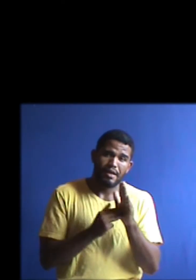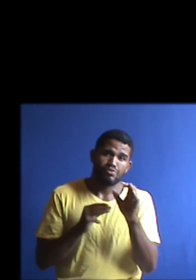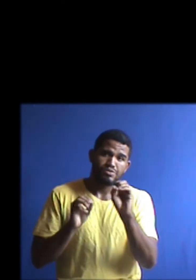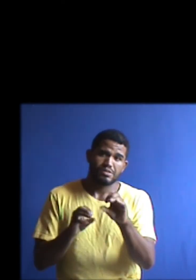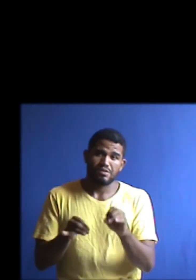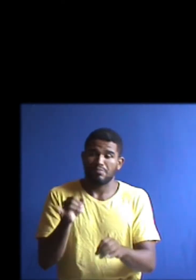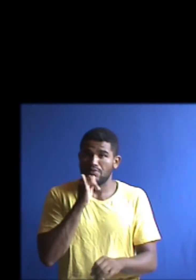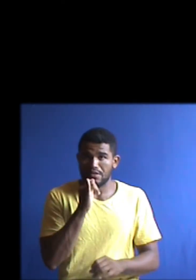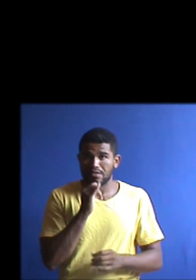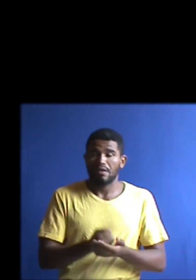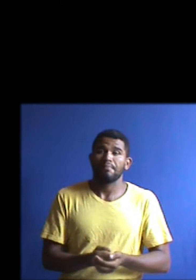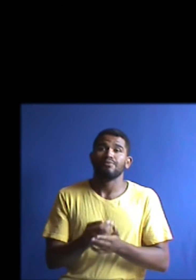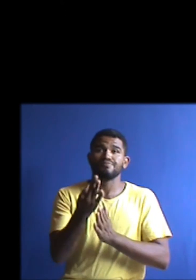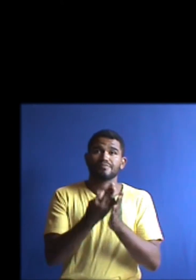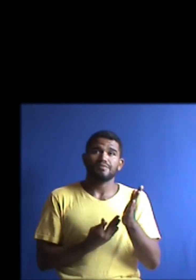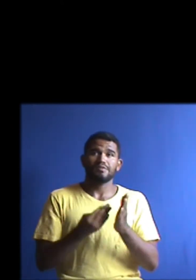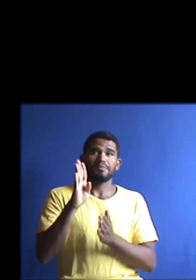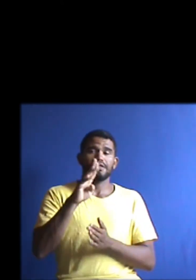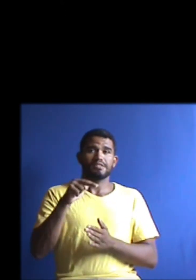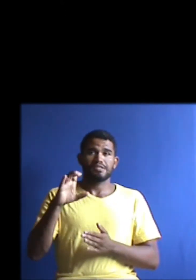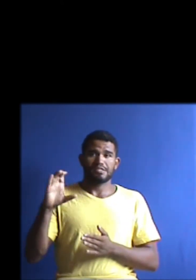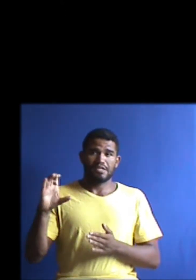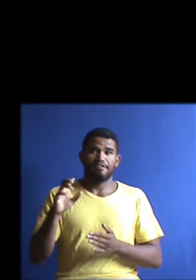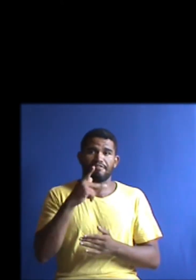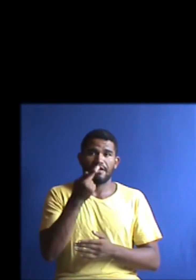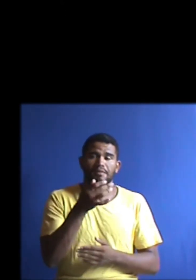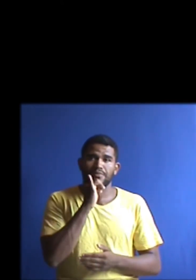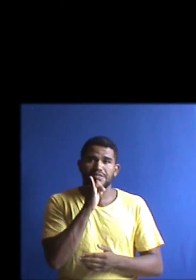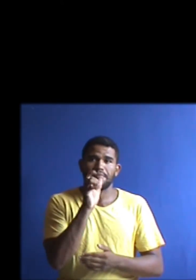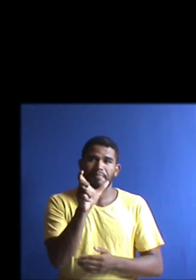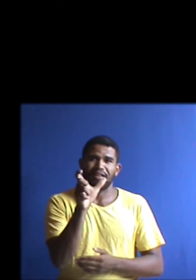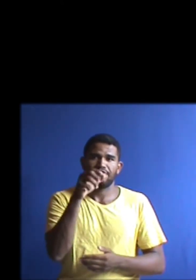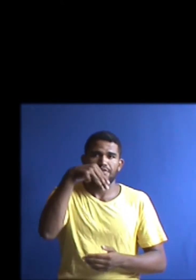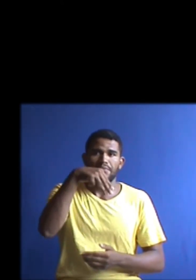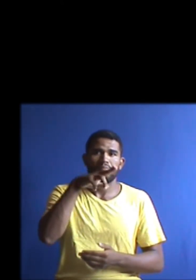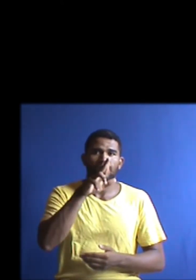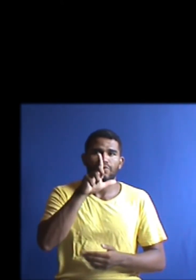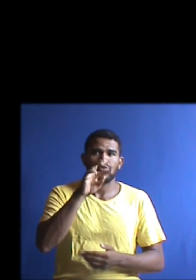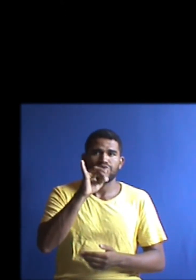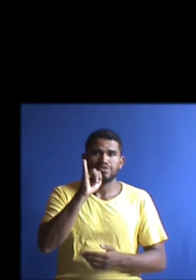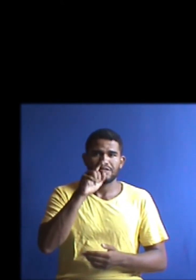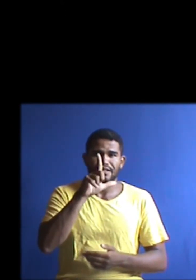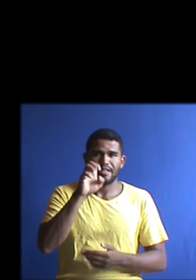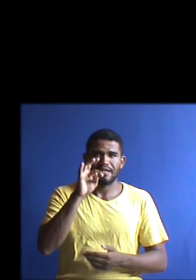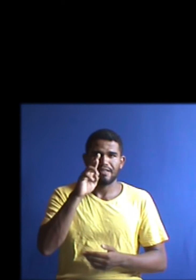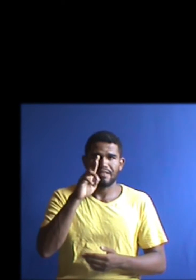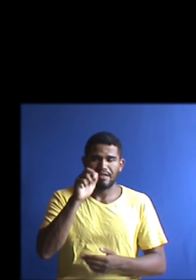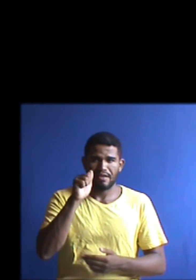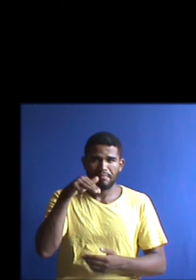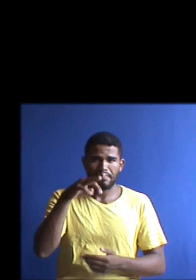Por exemplo, o texto da BNCC, quando ela traz essa questão de multiletramento, essa